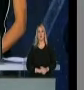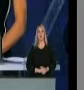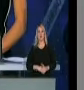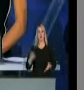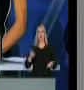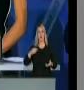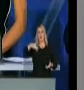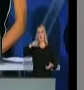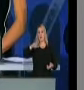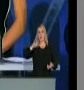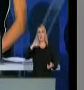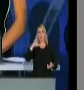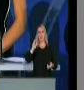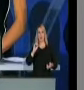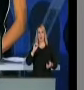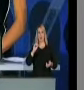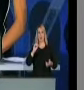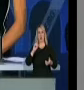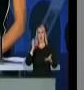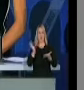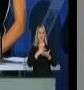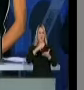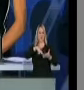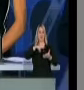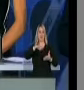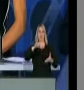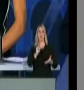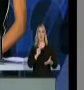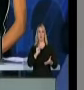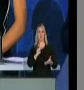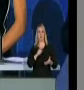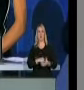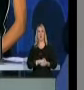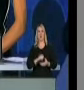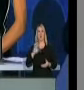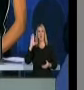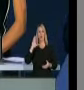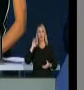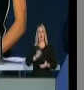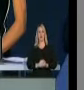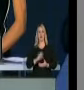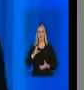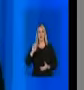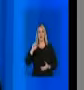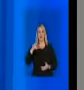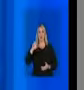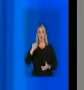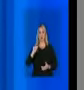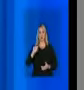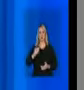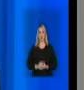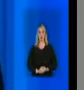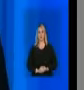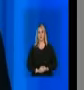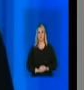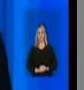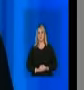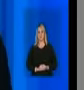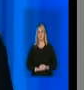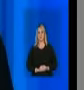Lima, da revista Veja. A pergunta dele será para o candidato Carlos Roberto Osório. Maurício Lima tem 30